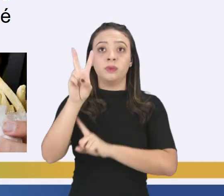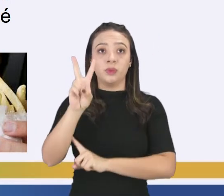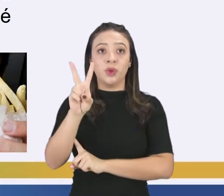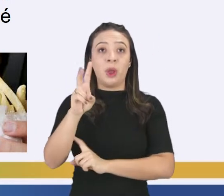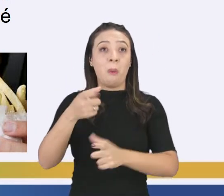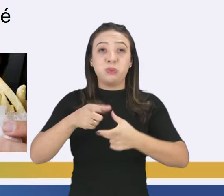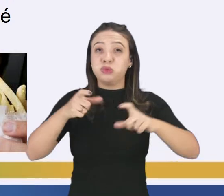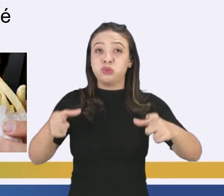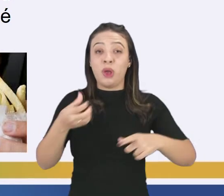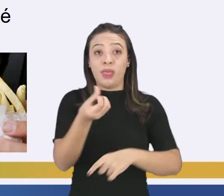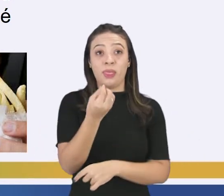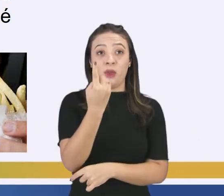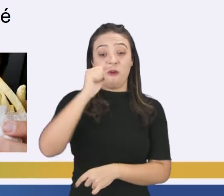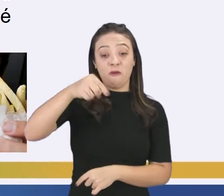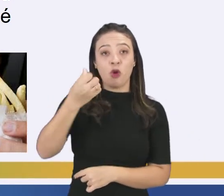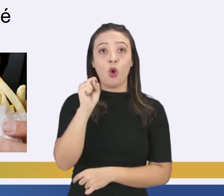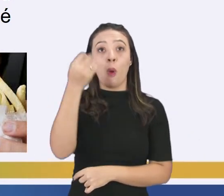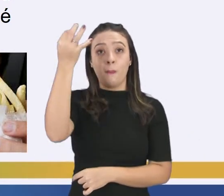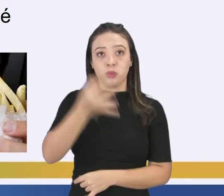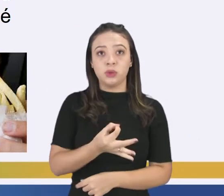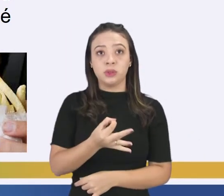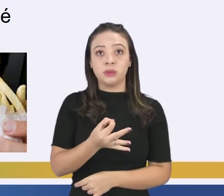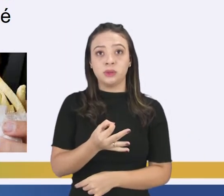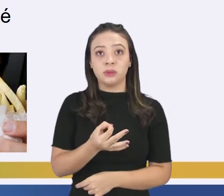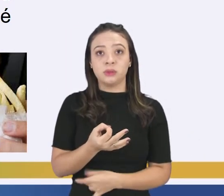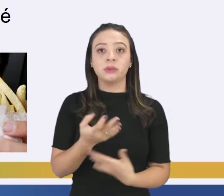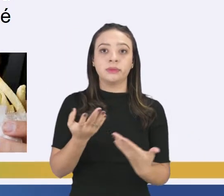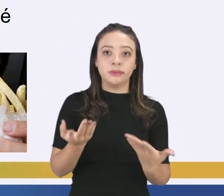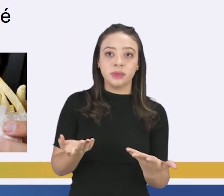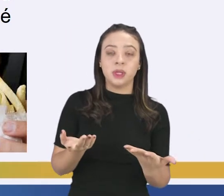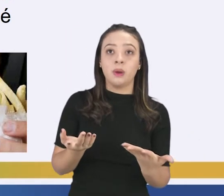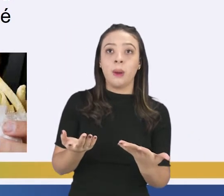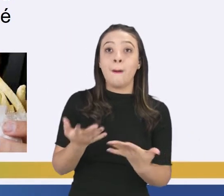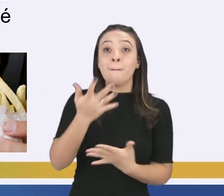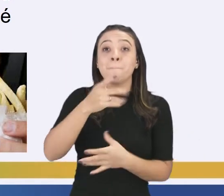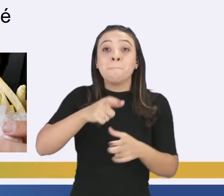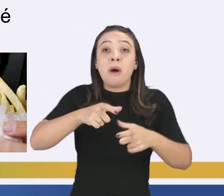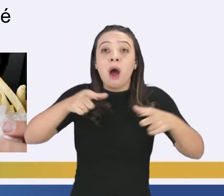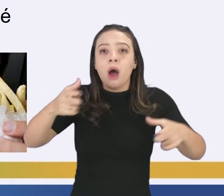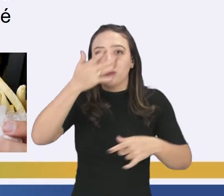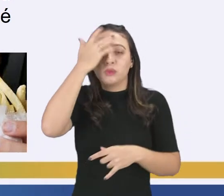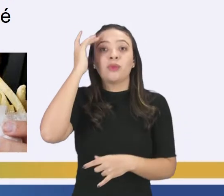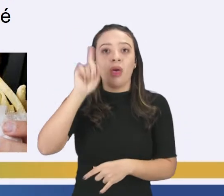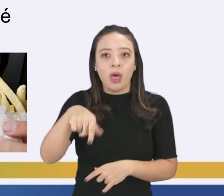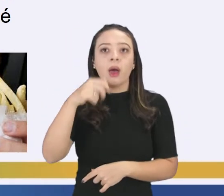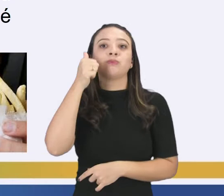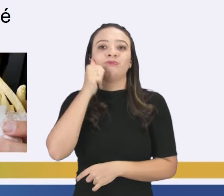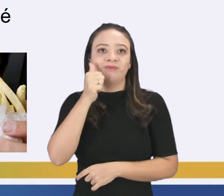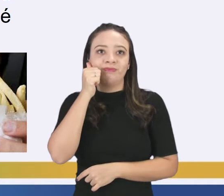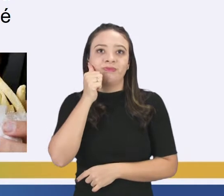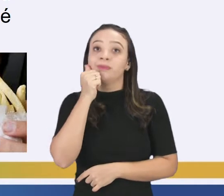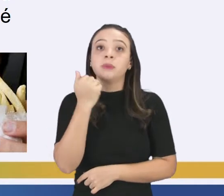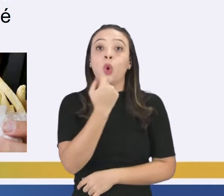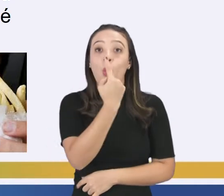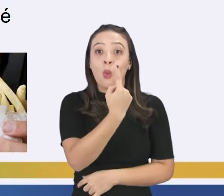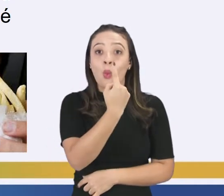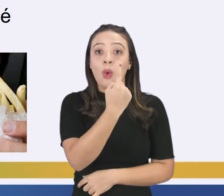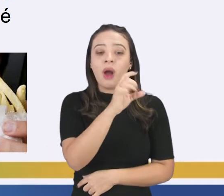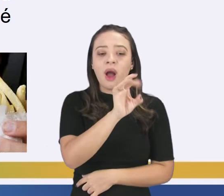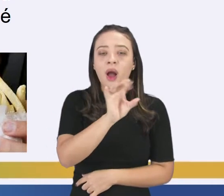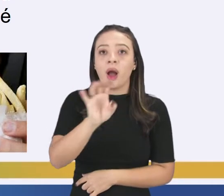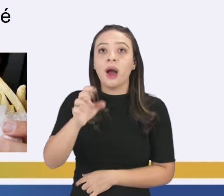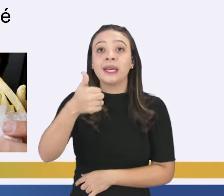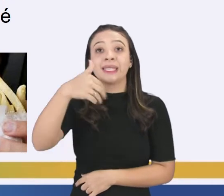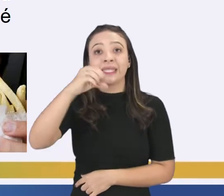61,8%, de acordo com os números do Ministério da Saúde. O público mais afetado são as mulheres. 1 em cada 10